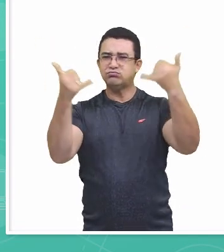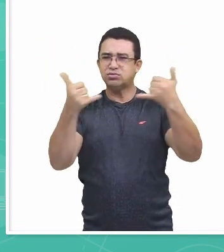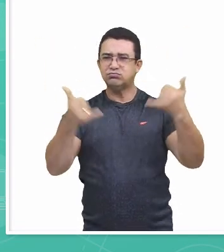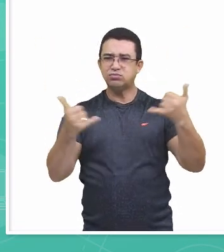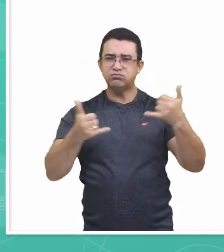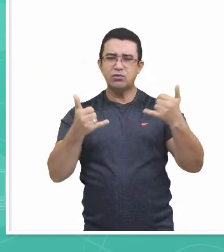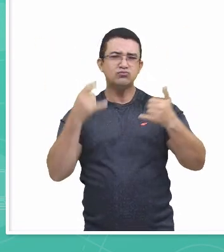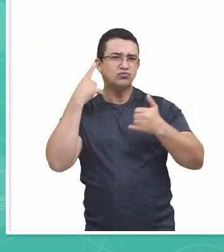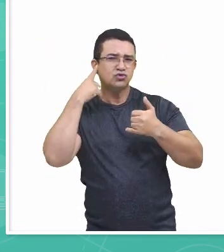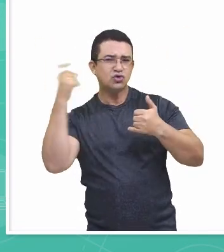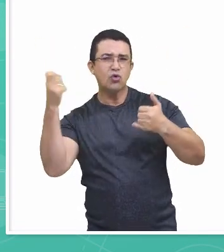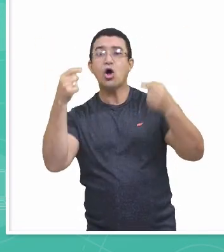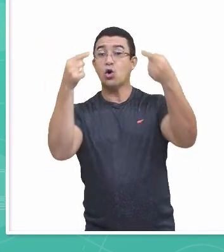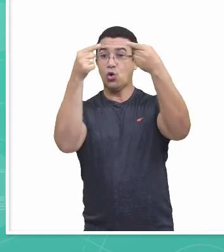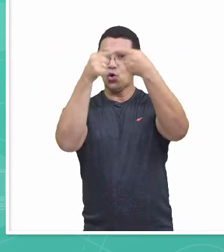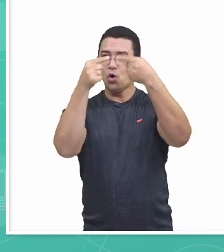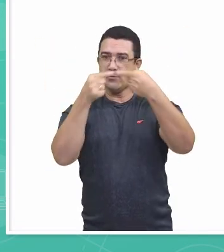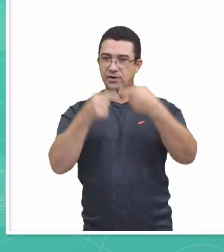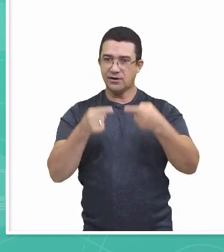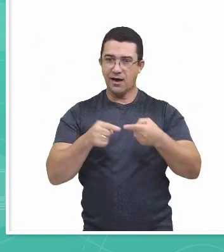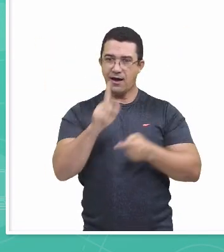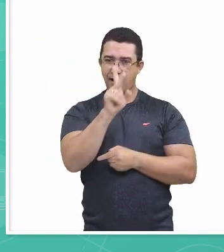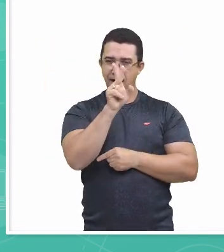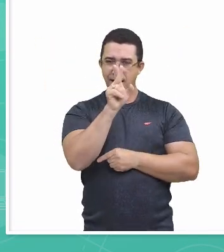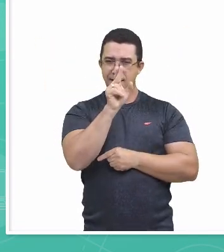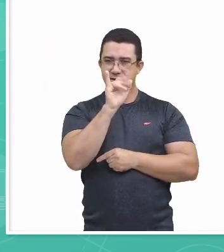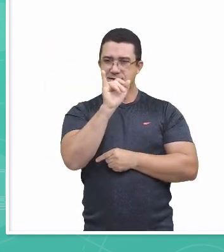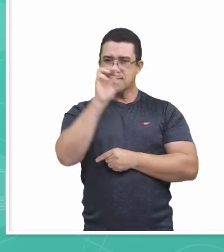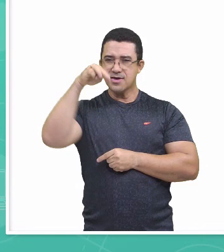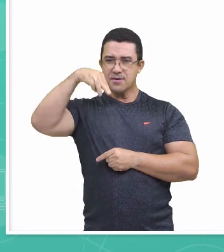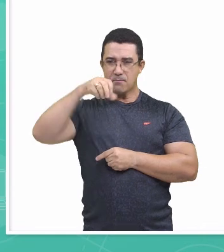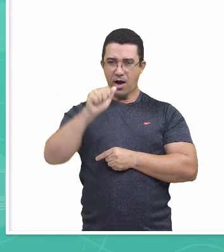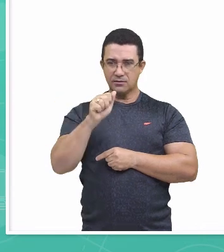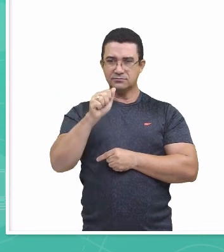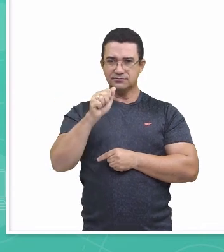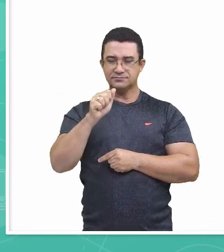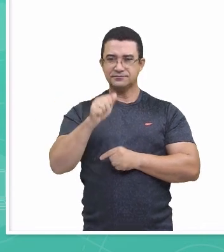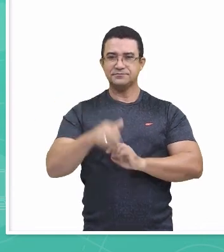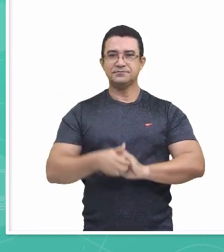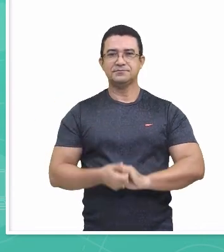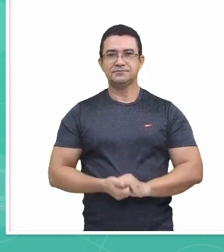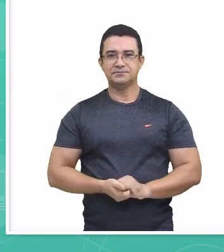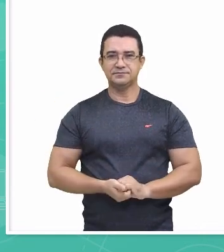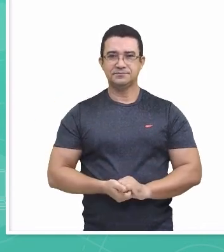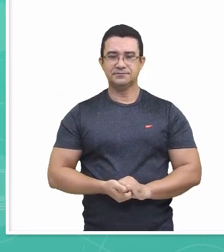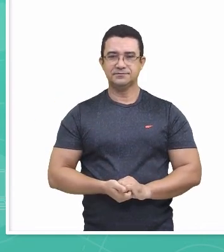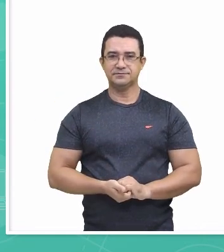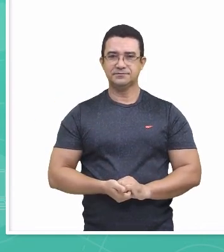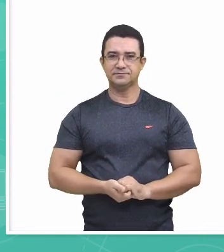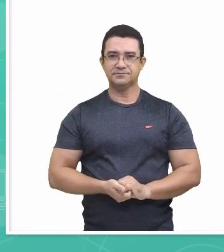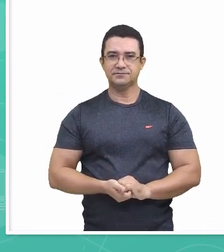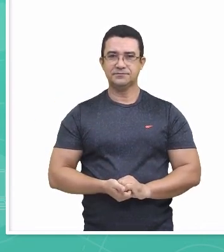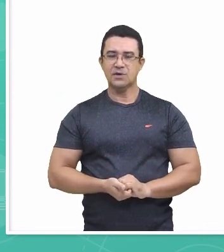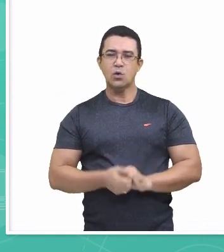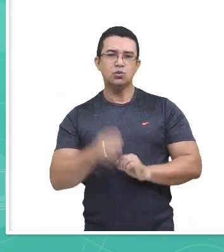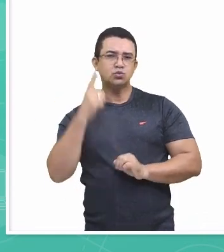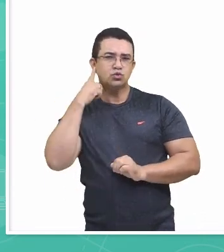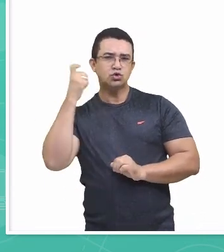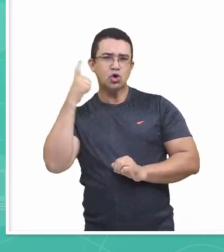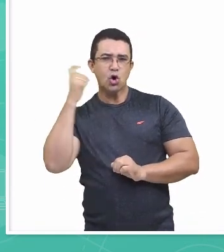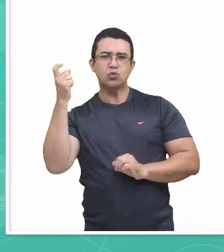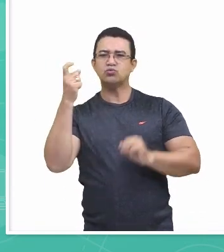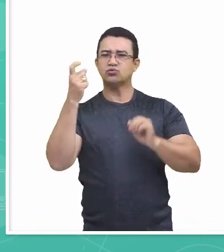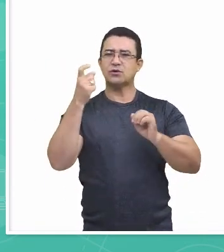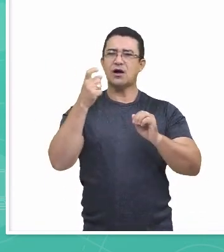sobre a rima. Você sabe o que é rima? Você conhece o rap? Conhece rap? Então, aquelas rimas, essa sonoridade é uma